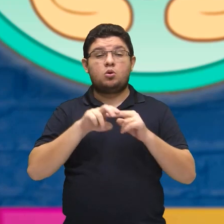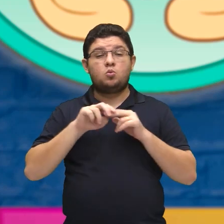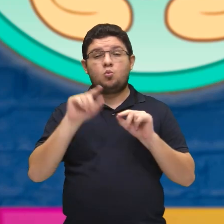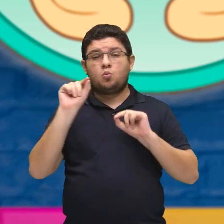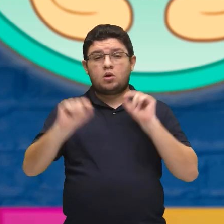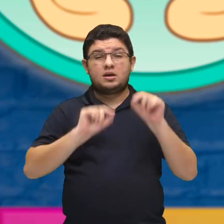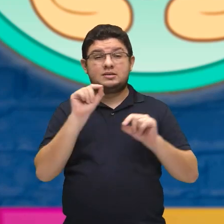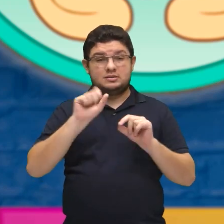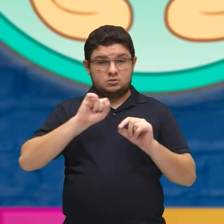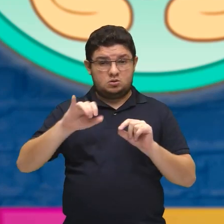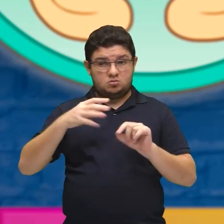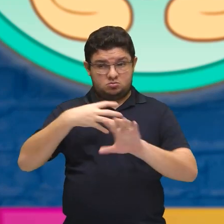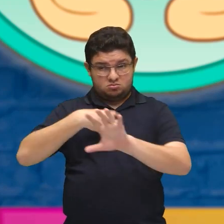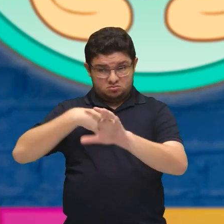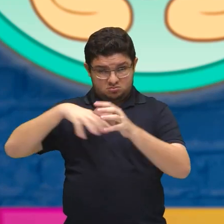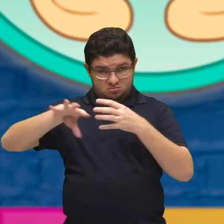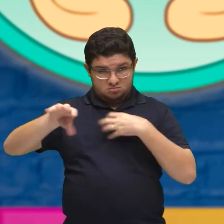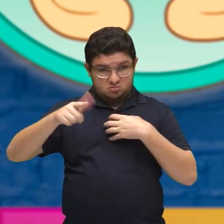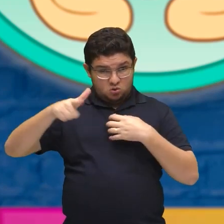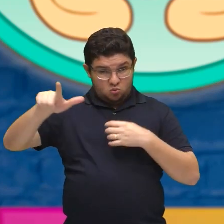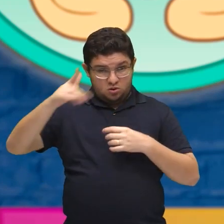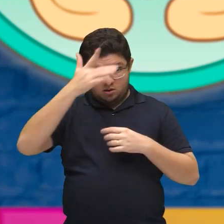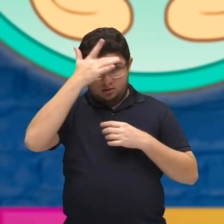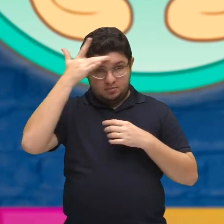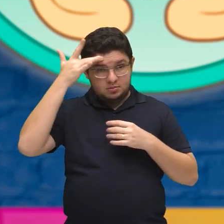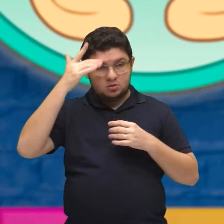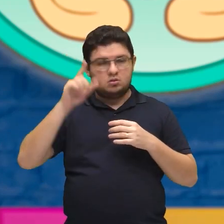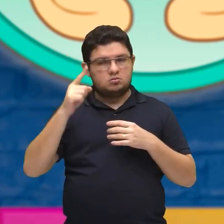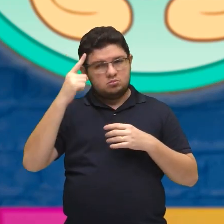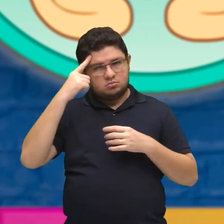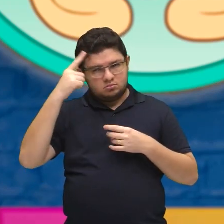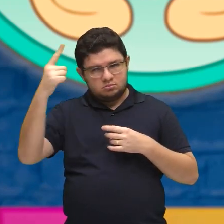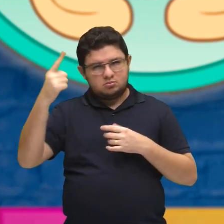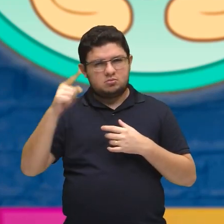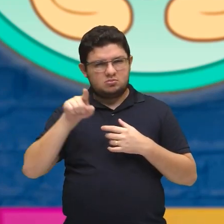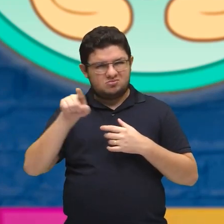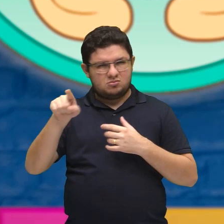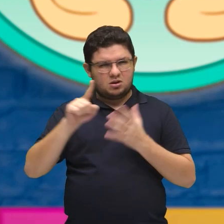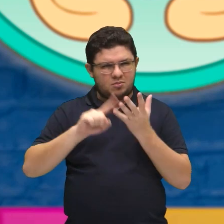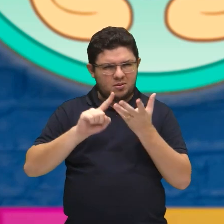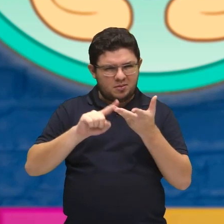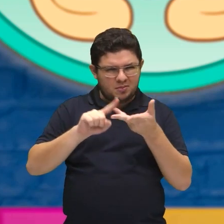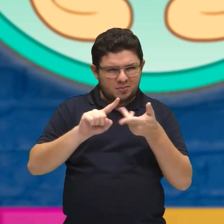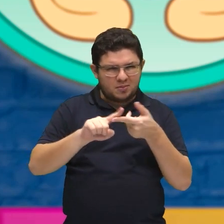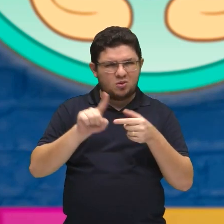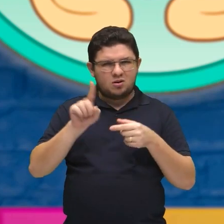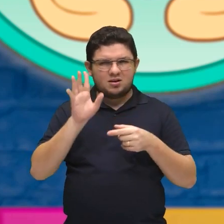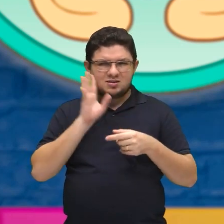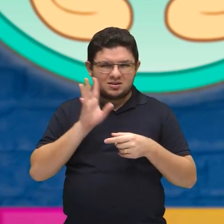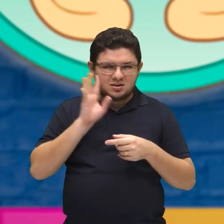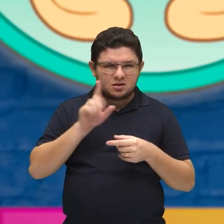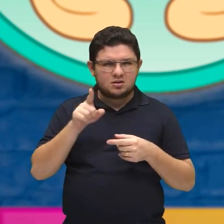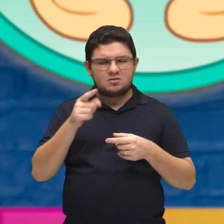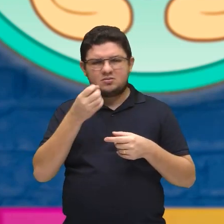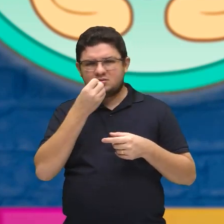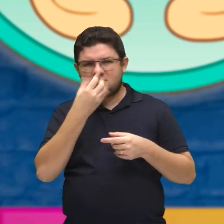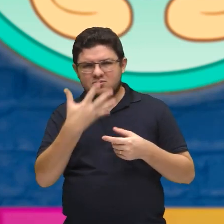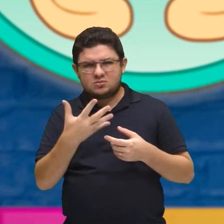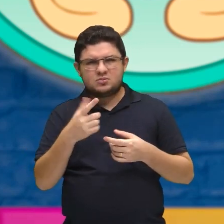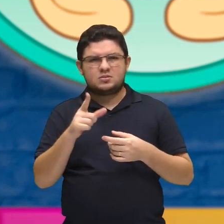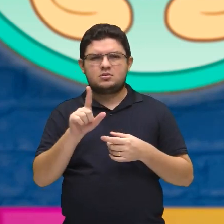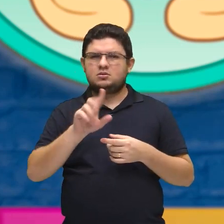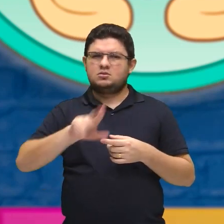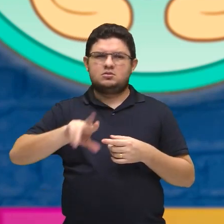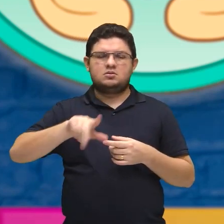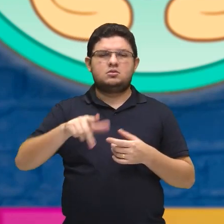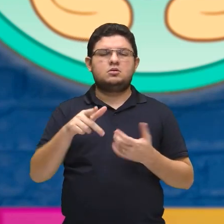com o próximo, eu vou pensar, será que isso vai ser legal se acontecesse comigo, né? Se